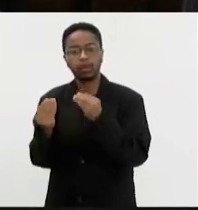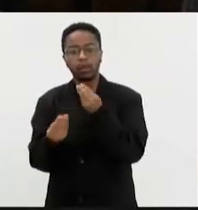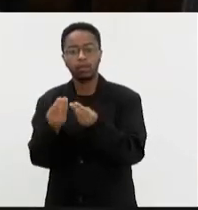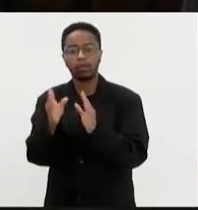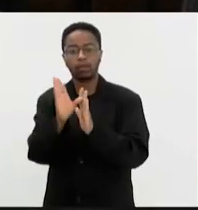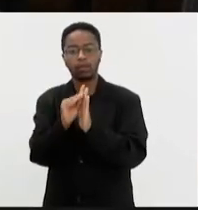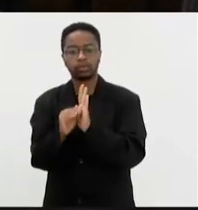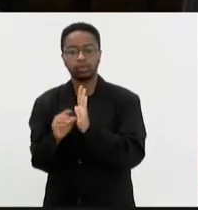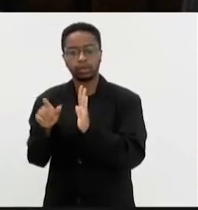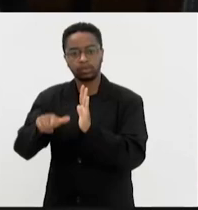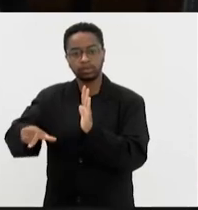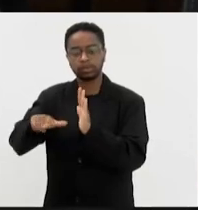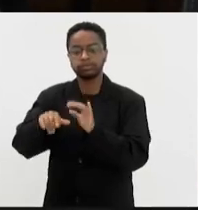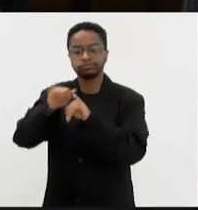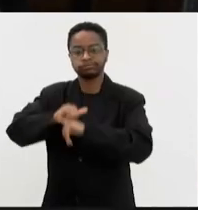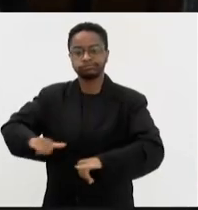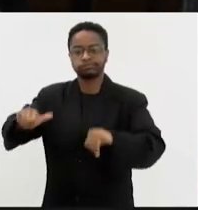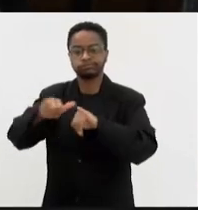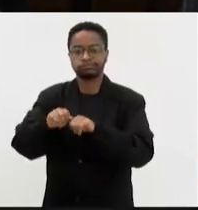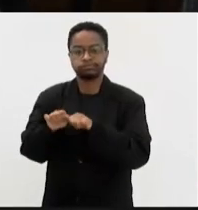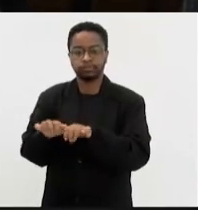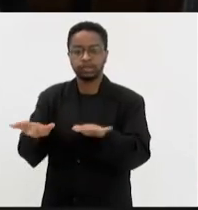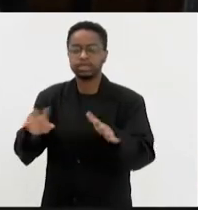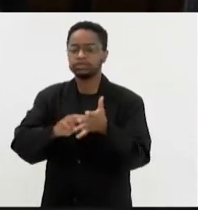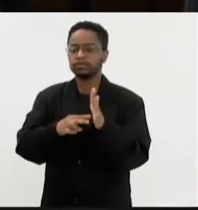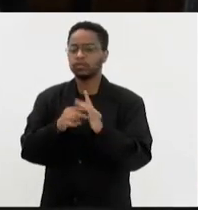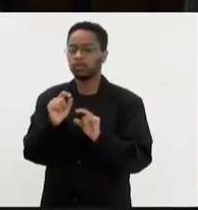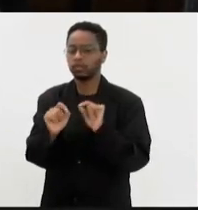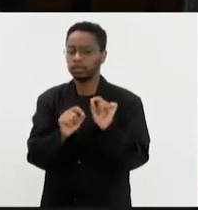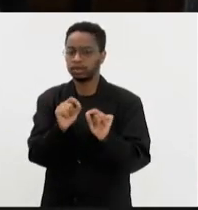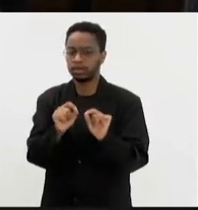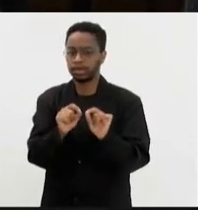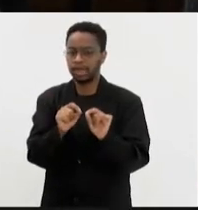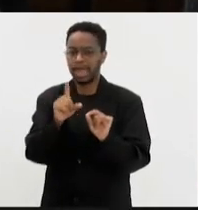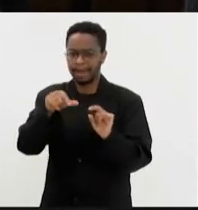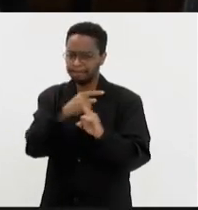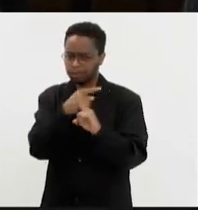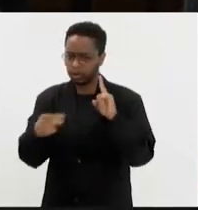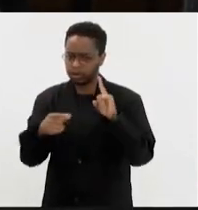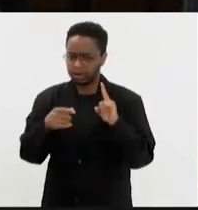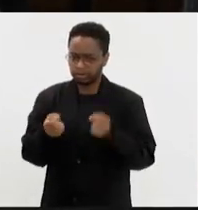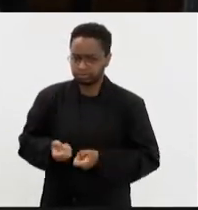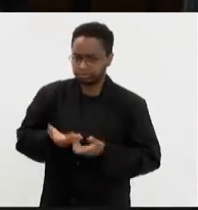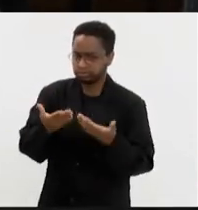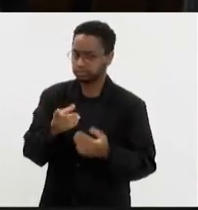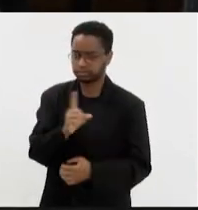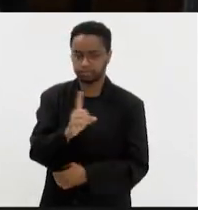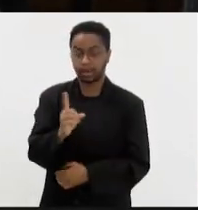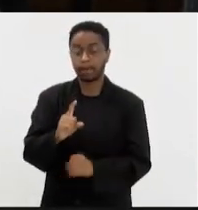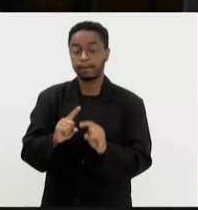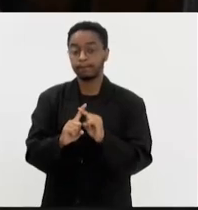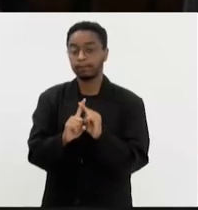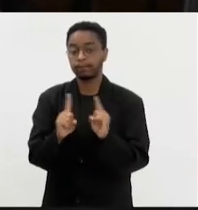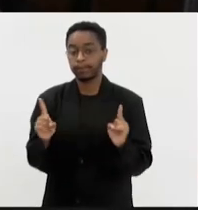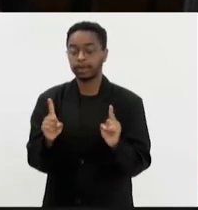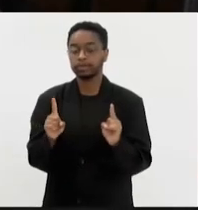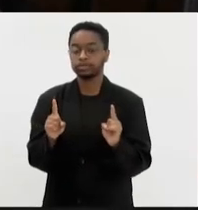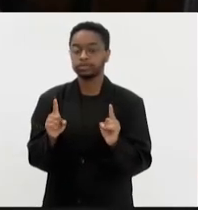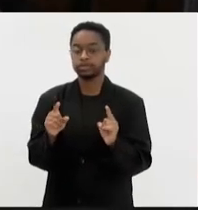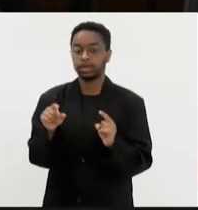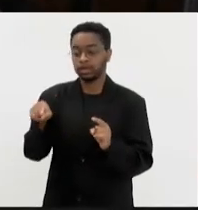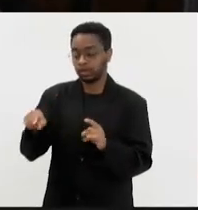façam circular que que isso significa censura de maneira alguma mas chamar estes